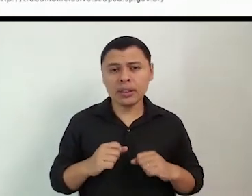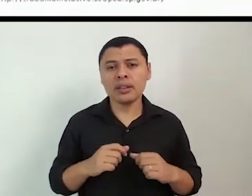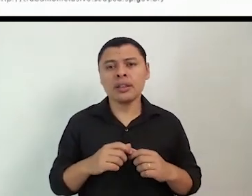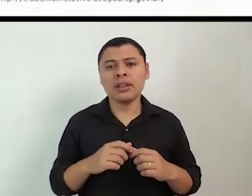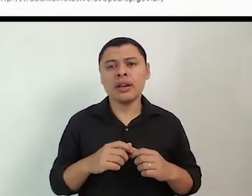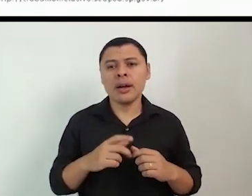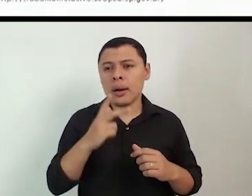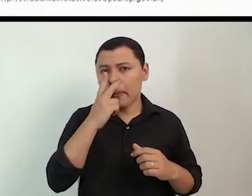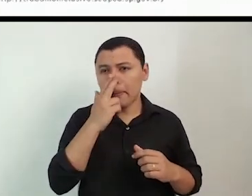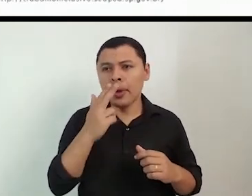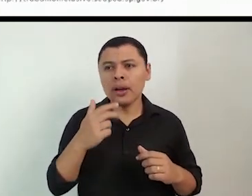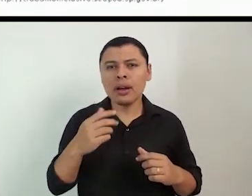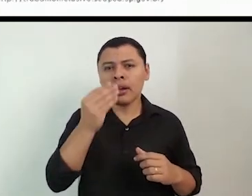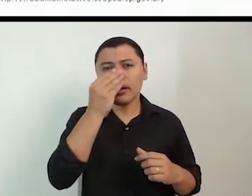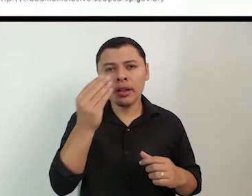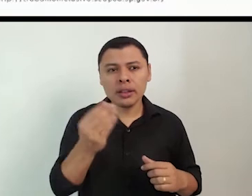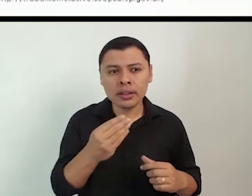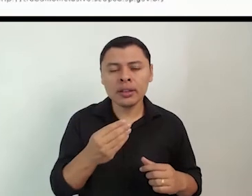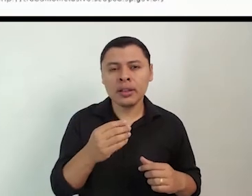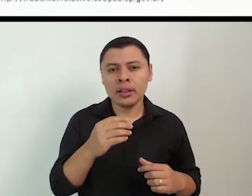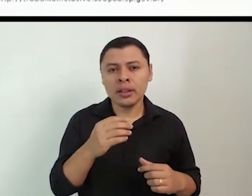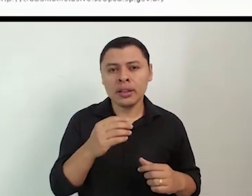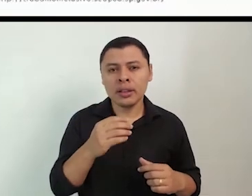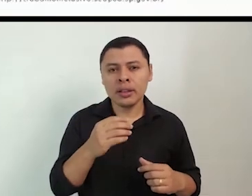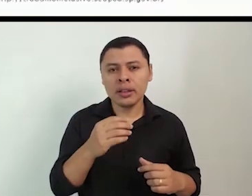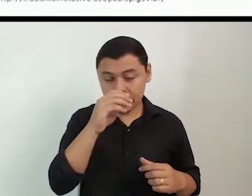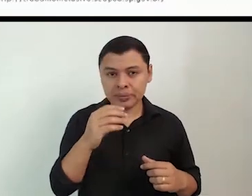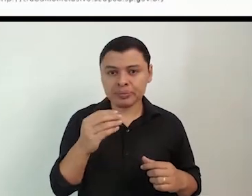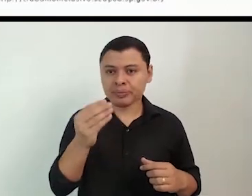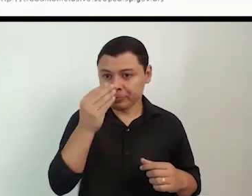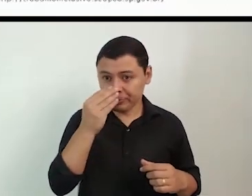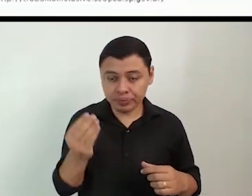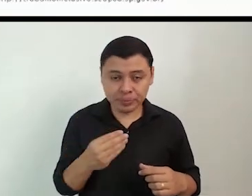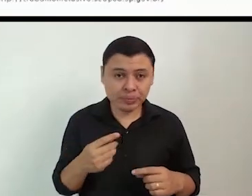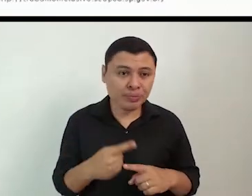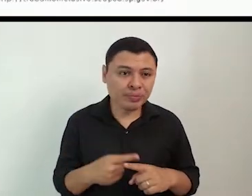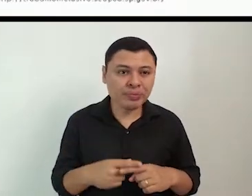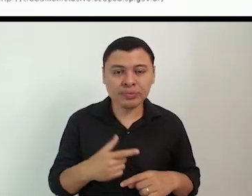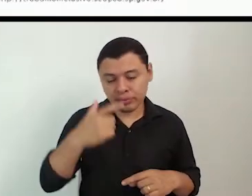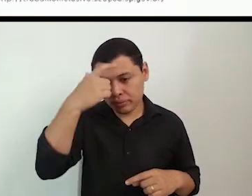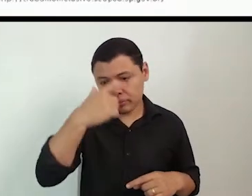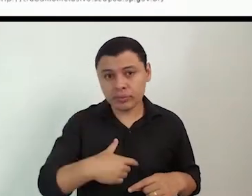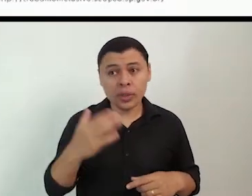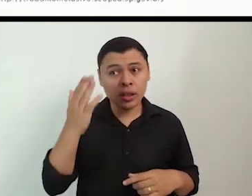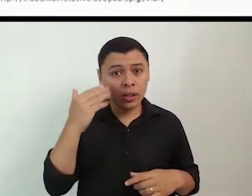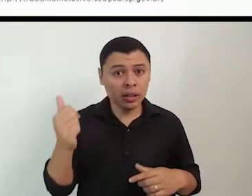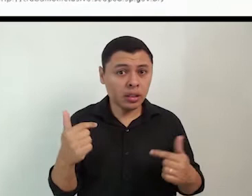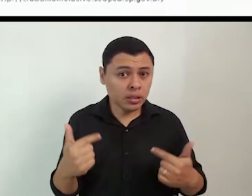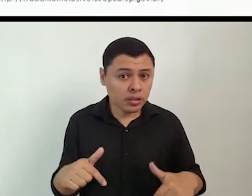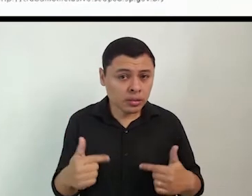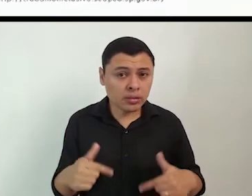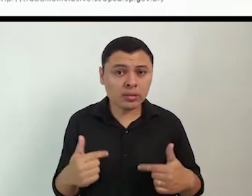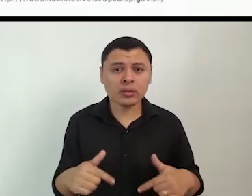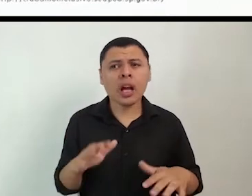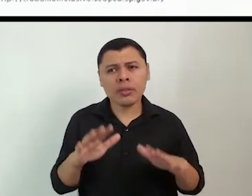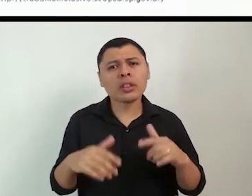não pertencimento, né, que às vezes a gente acaba passando porque você é contratado, às vezes você trabalha até